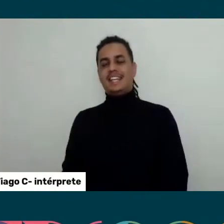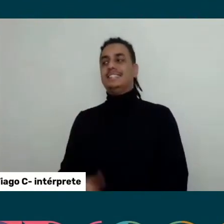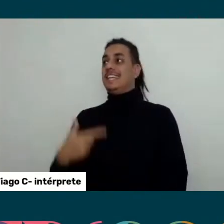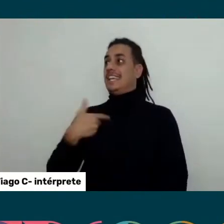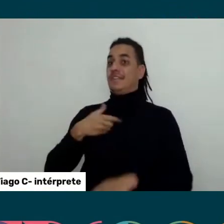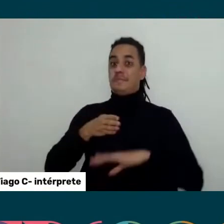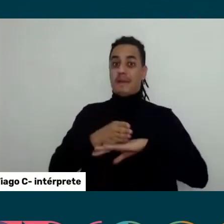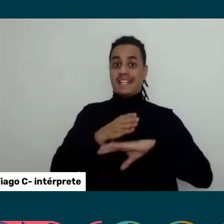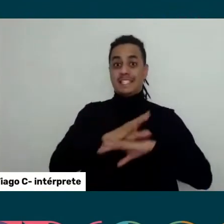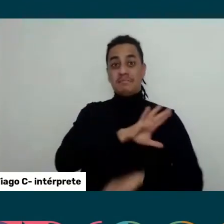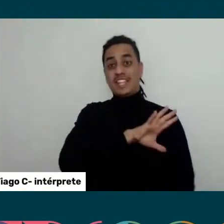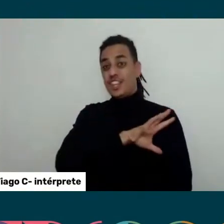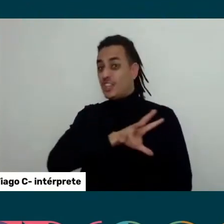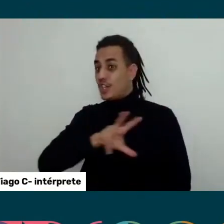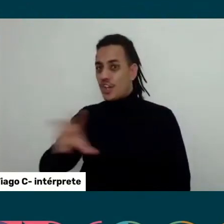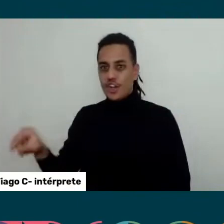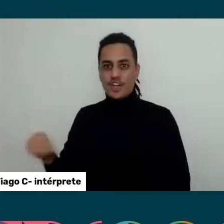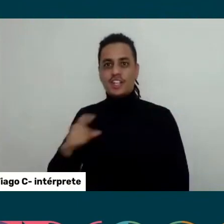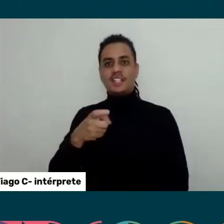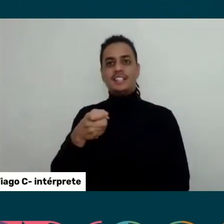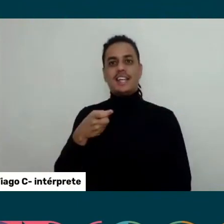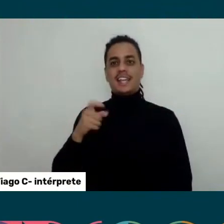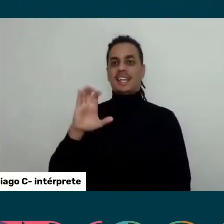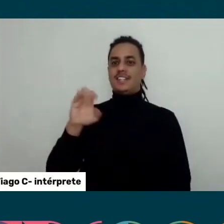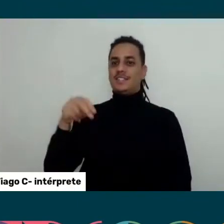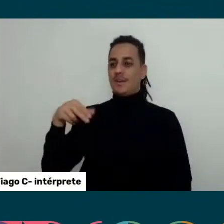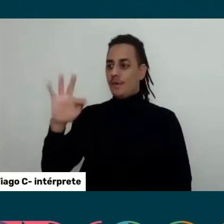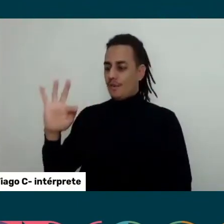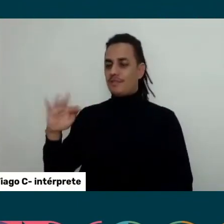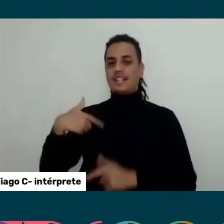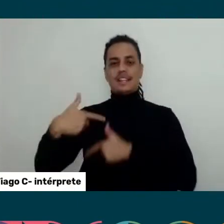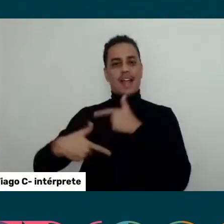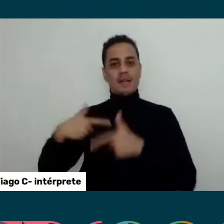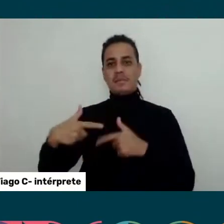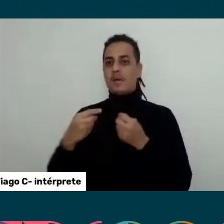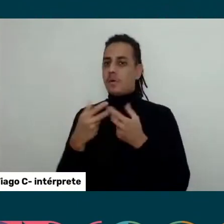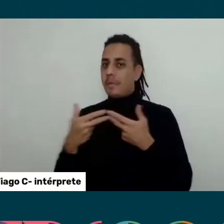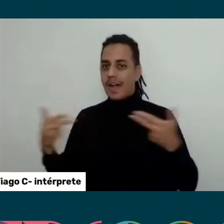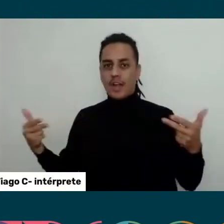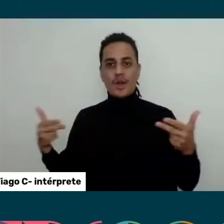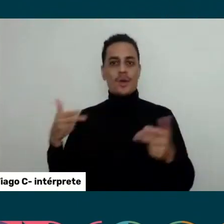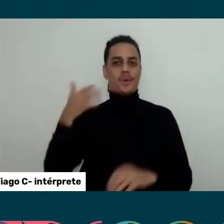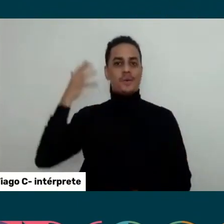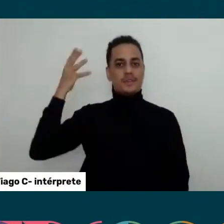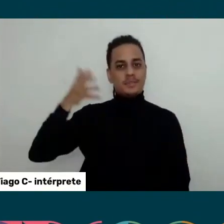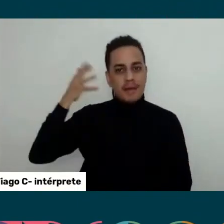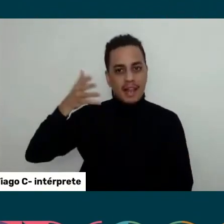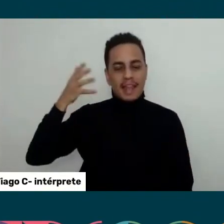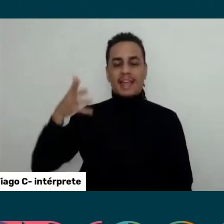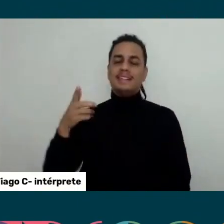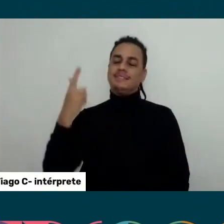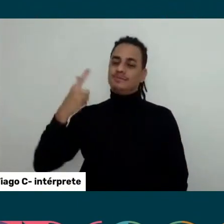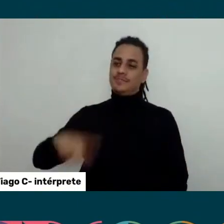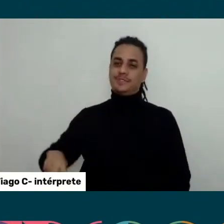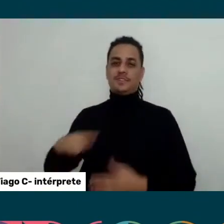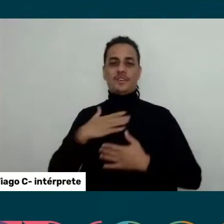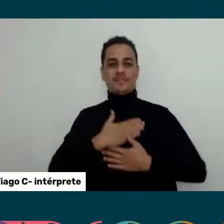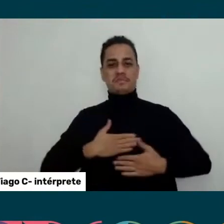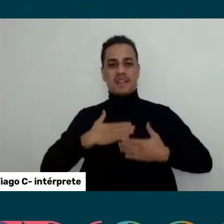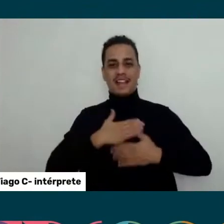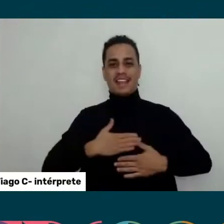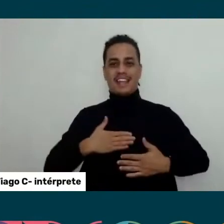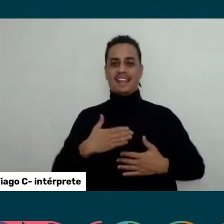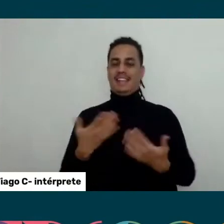as edições do Exconf, trabalhando em alguma atividade, palestrando. É mais uma vez uma alegria estar aqui nesse